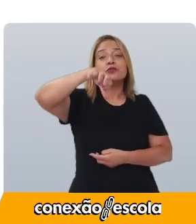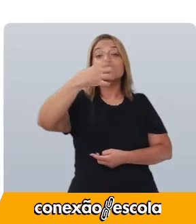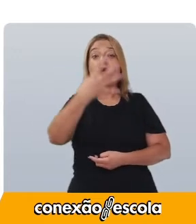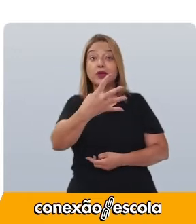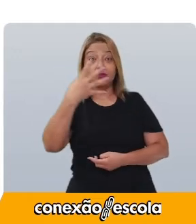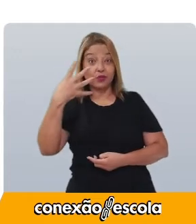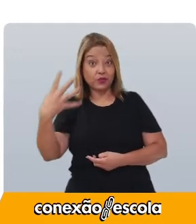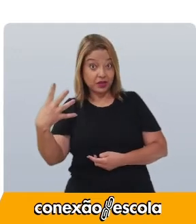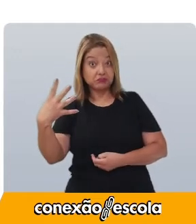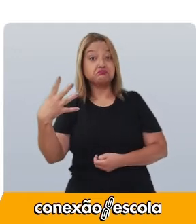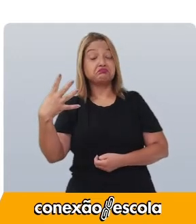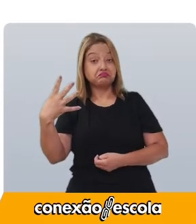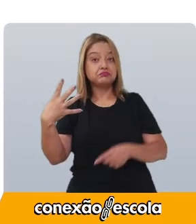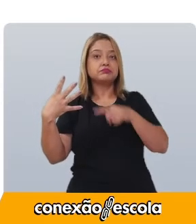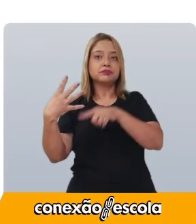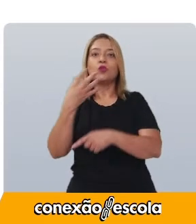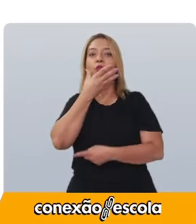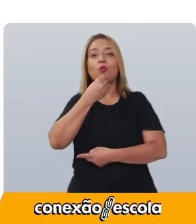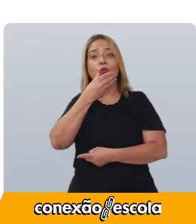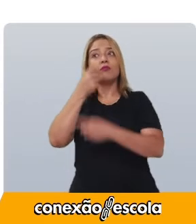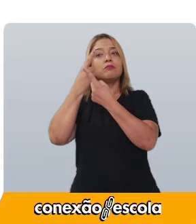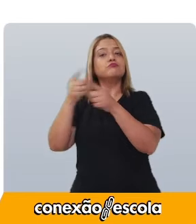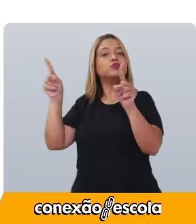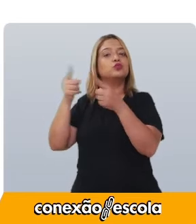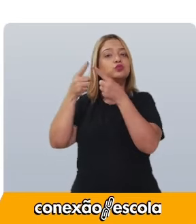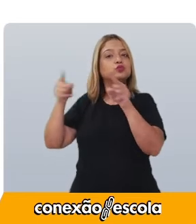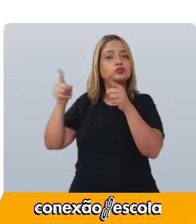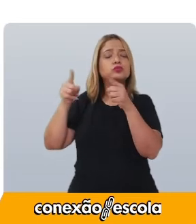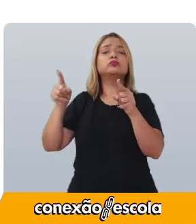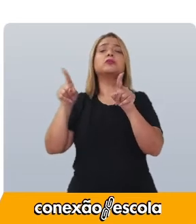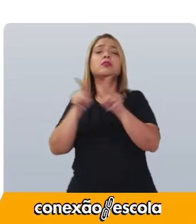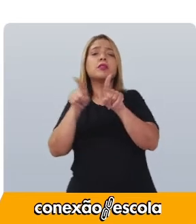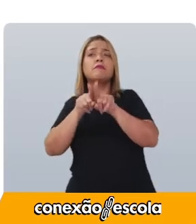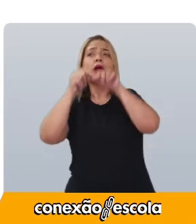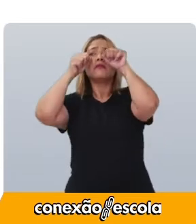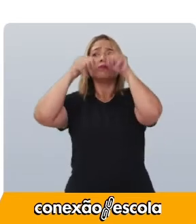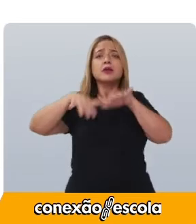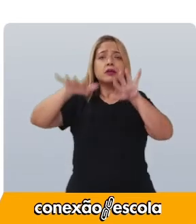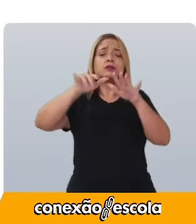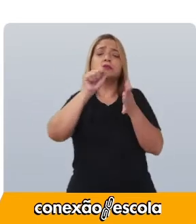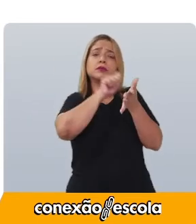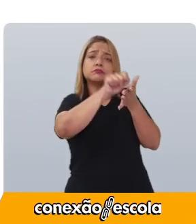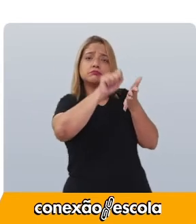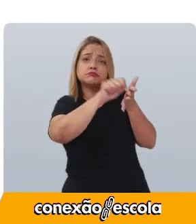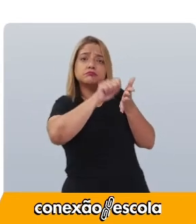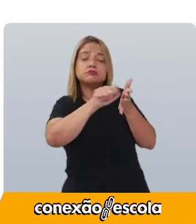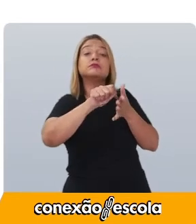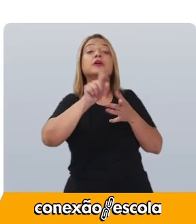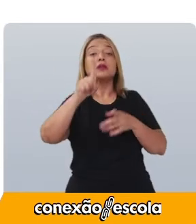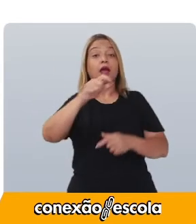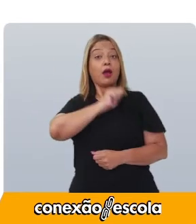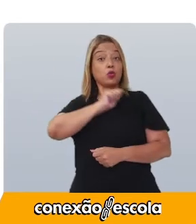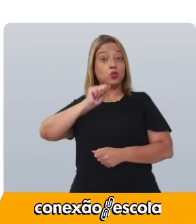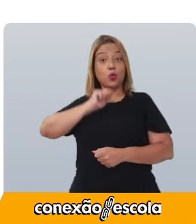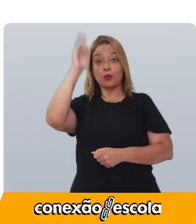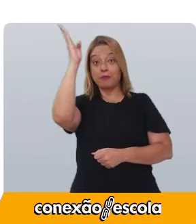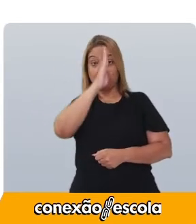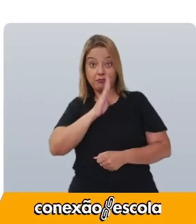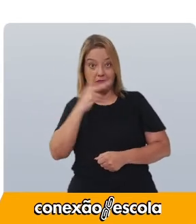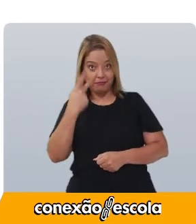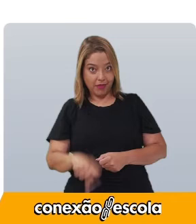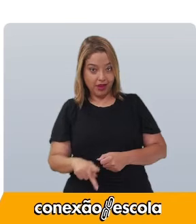1944. É um músico, dramaturgo, escritor e ator brasileiro.